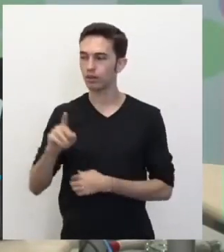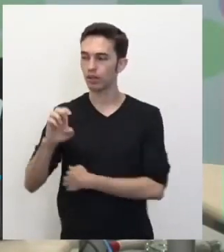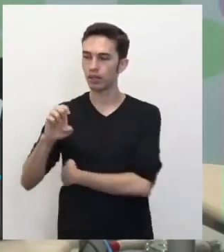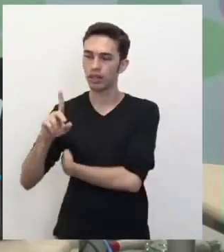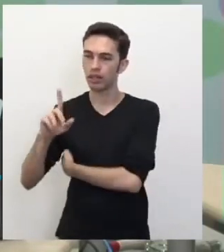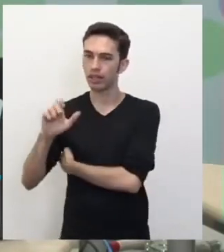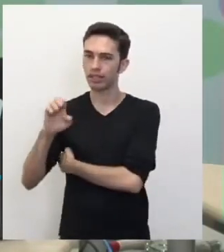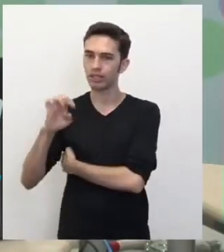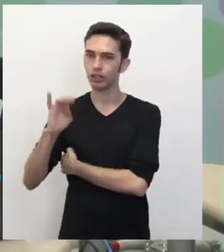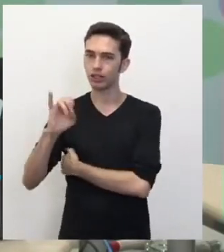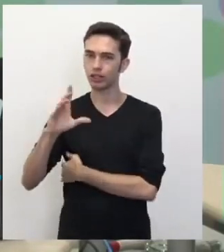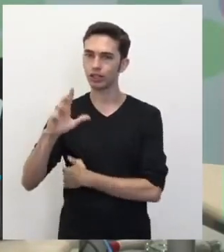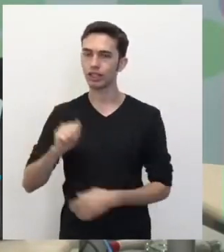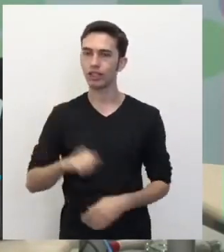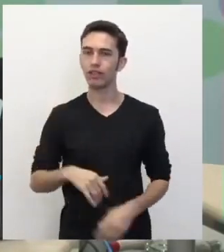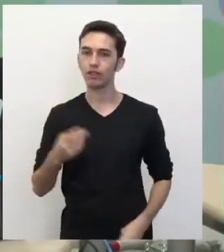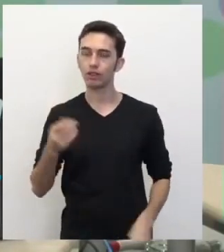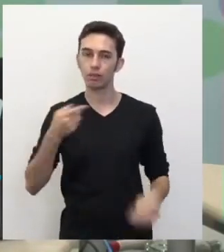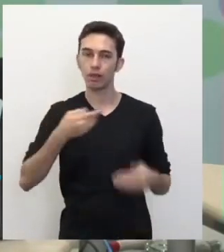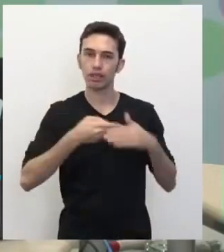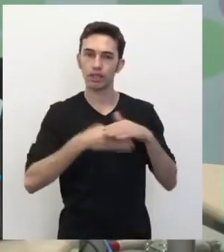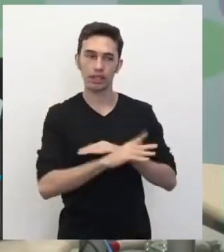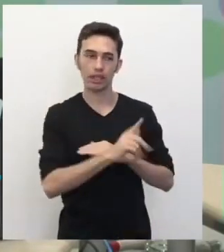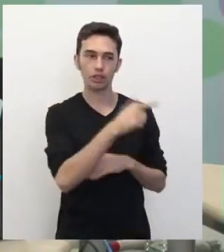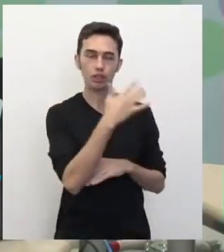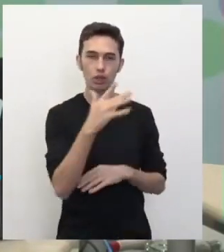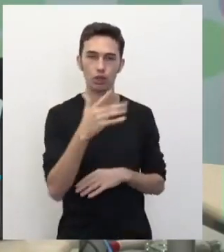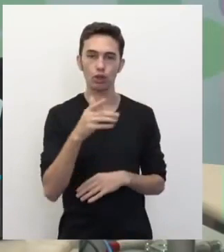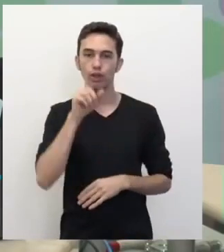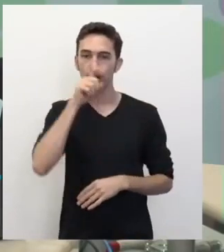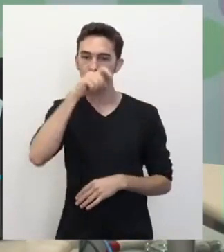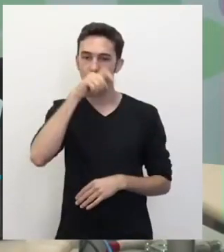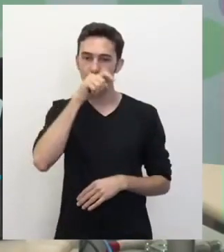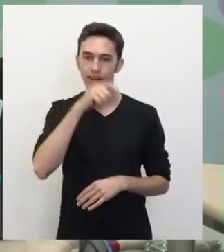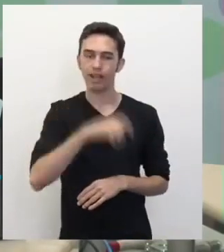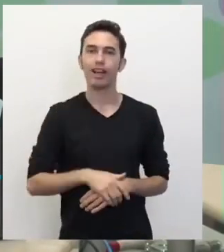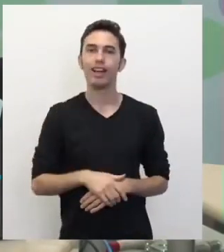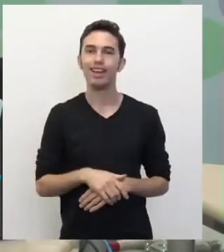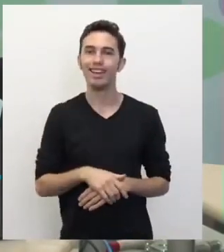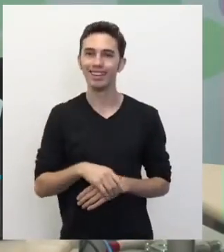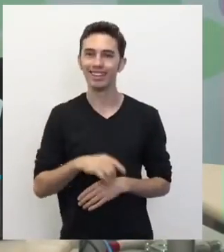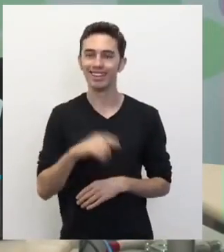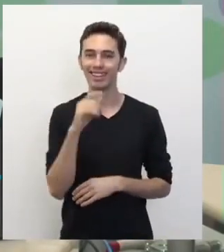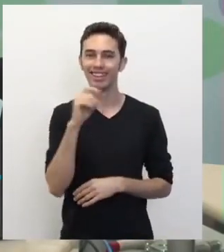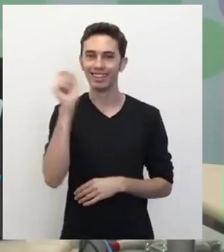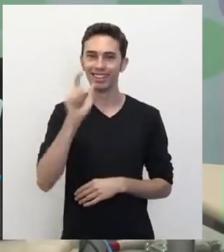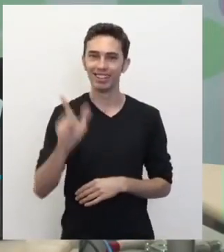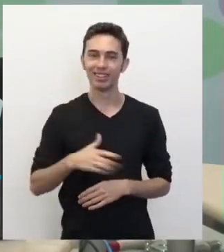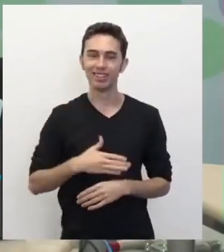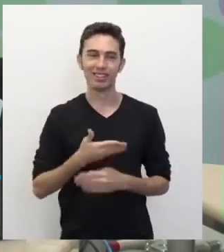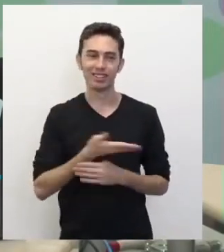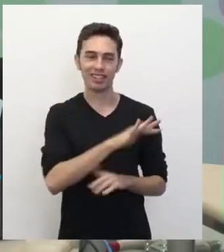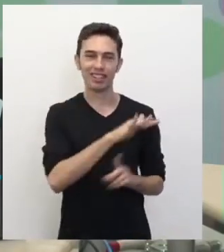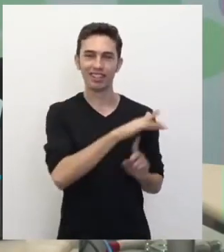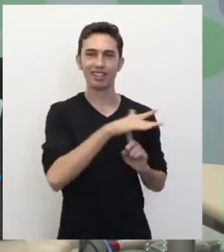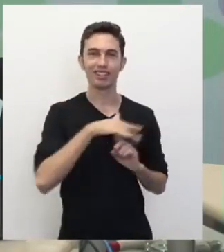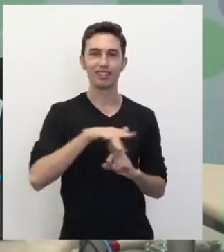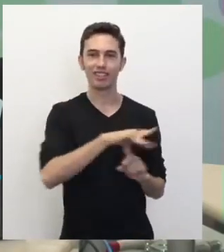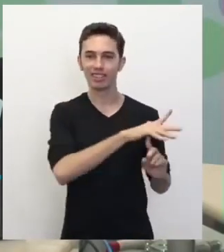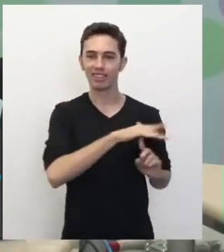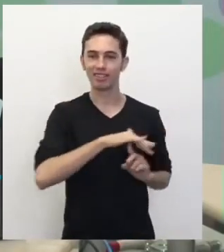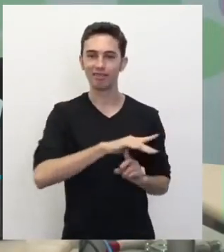a reintrodução das ararinhas, de novo ariranhas, das ararinhas à natureza.